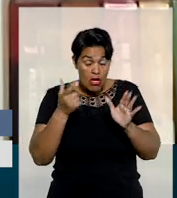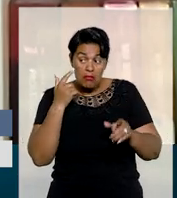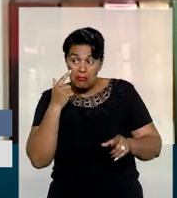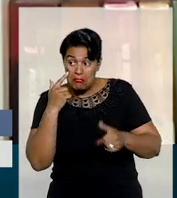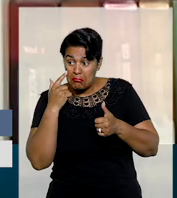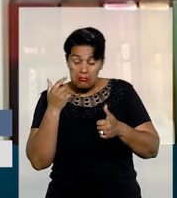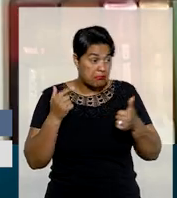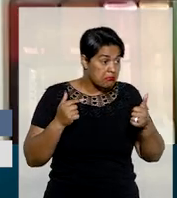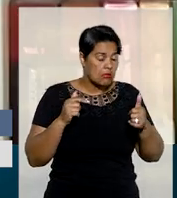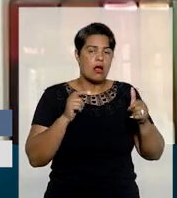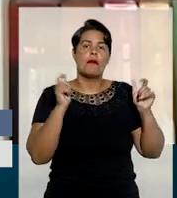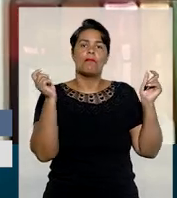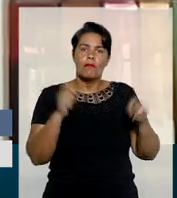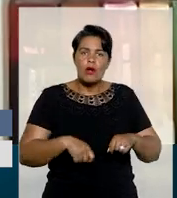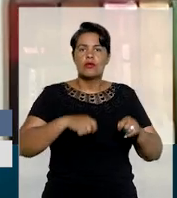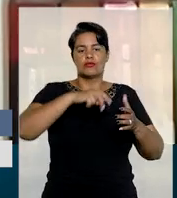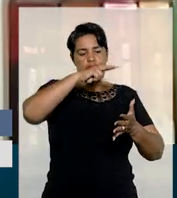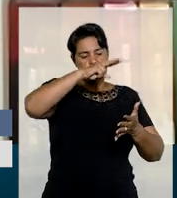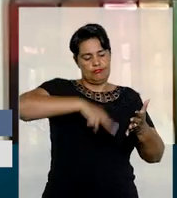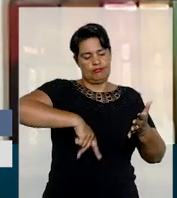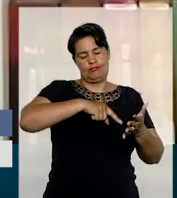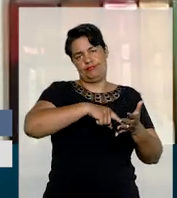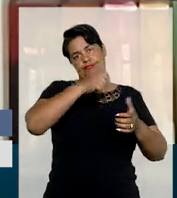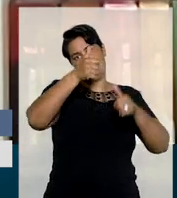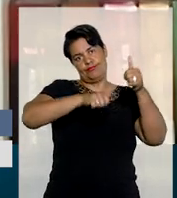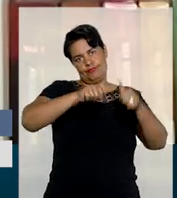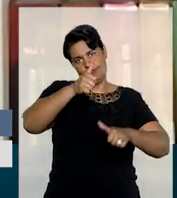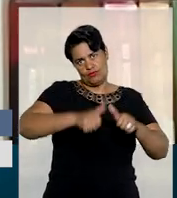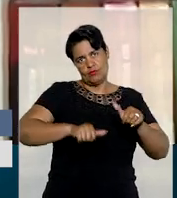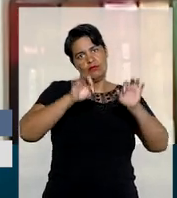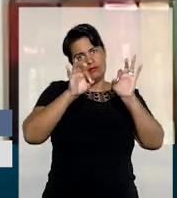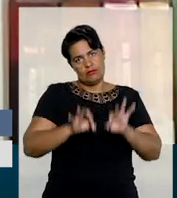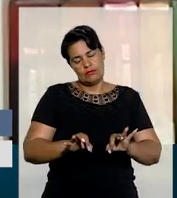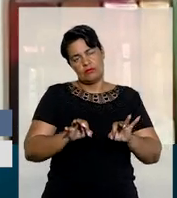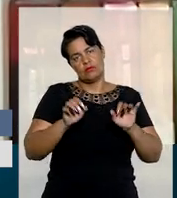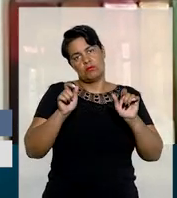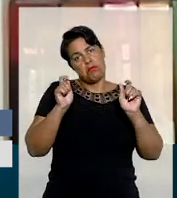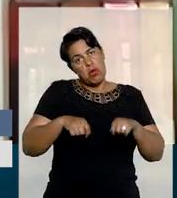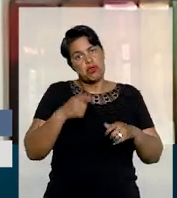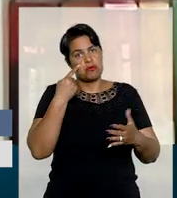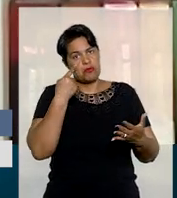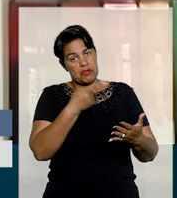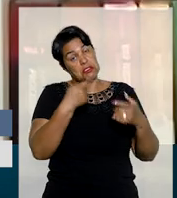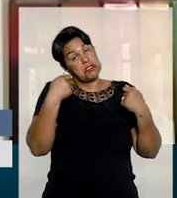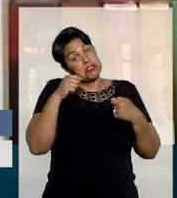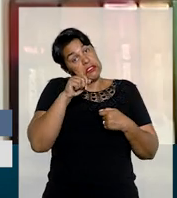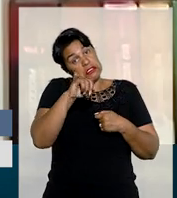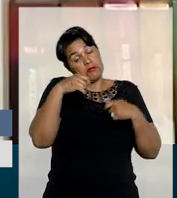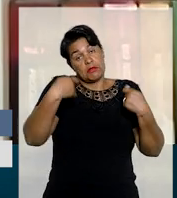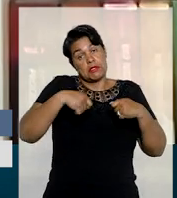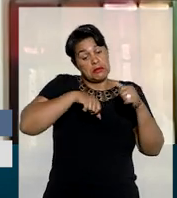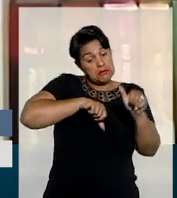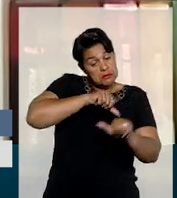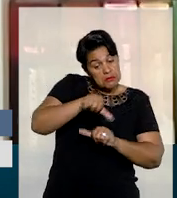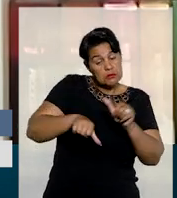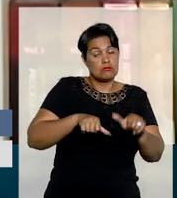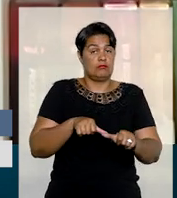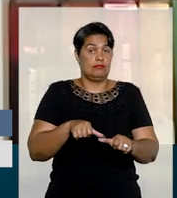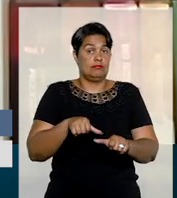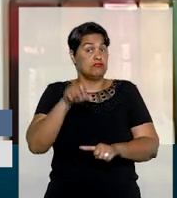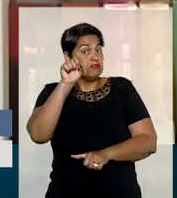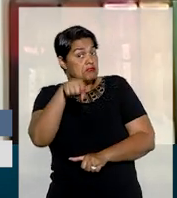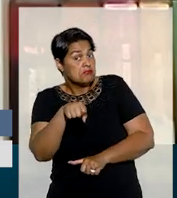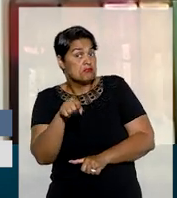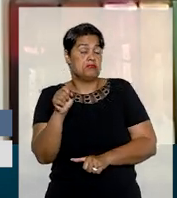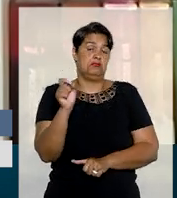só então depois esse recurso seja julgado em seu mérito, né? E aí então se verifique se de